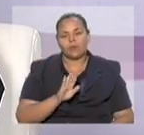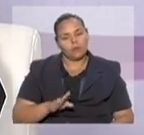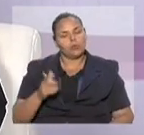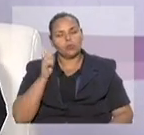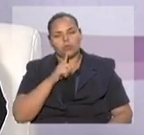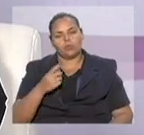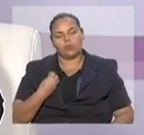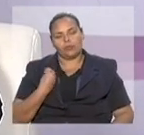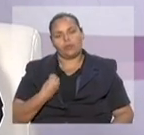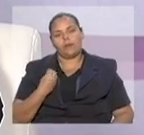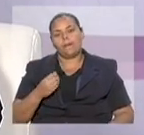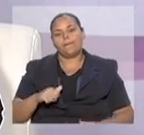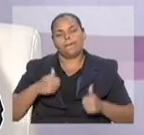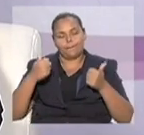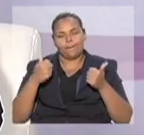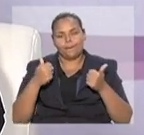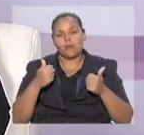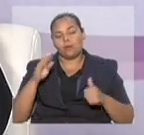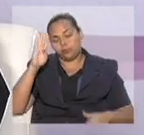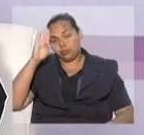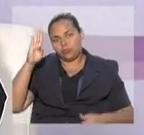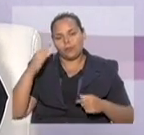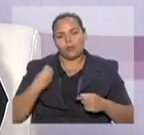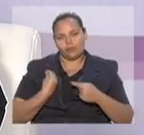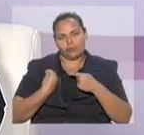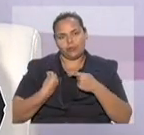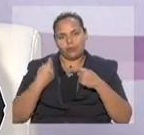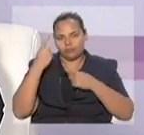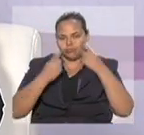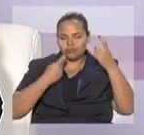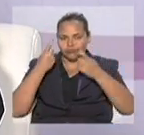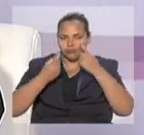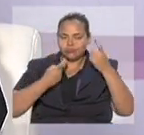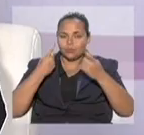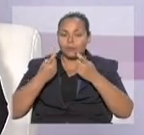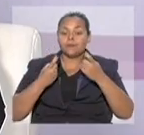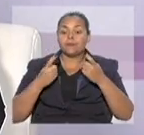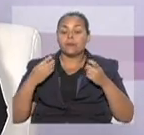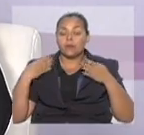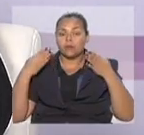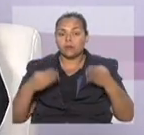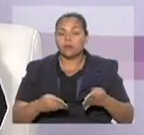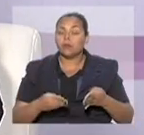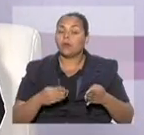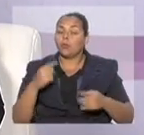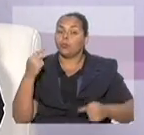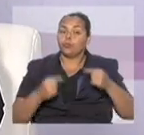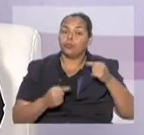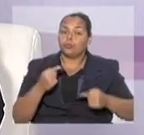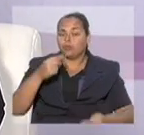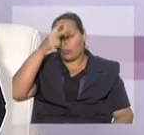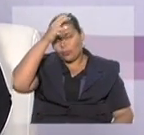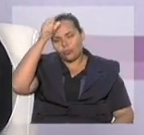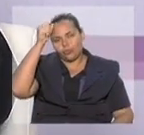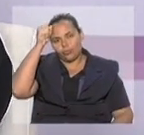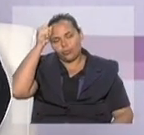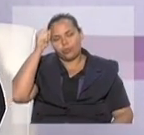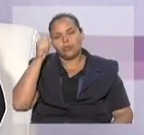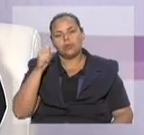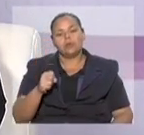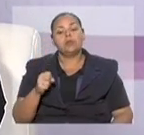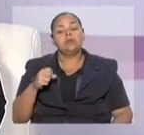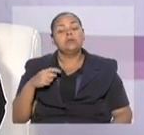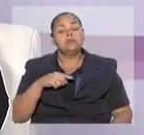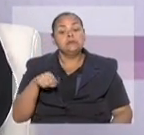chance de sobreviver. Então, se o objetivo é a sobrevida, como nós vamos fazer para atingir isso? É uma política pública. É